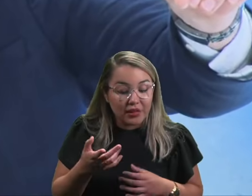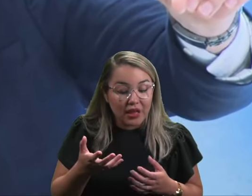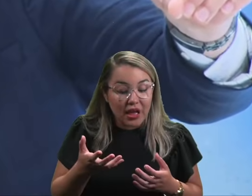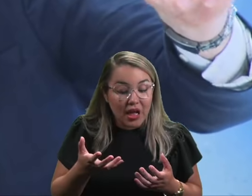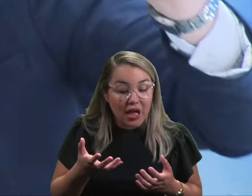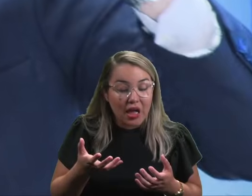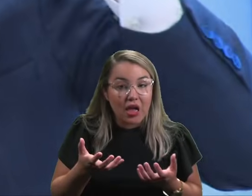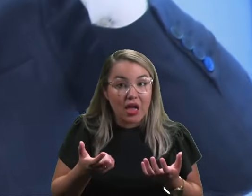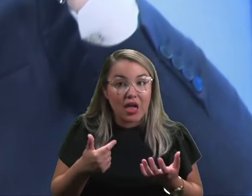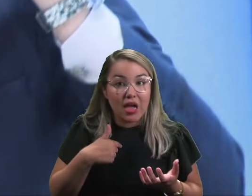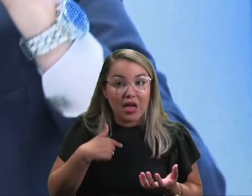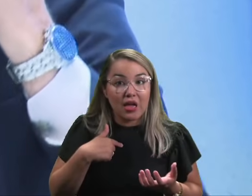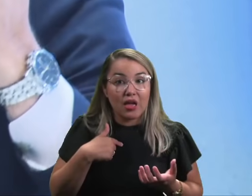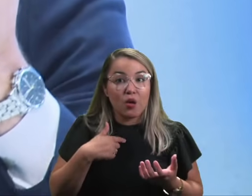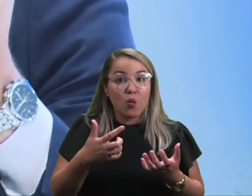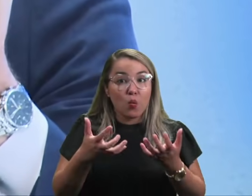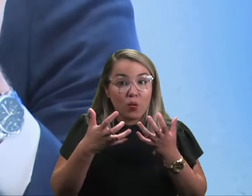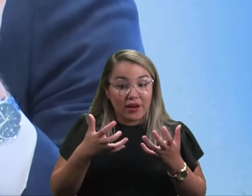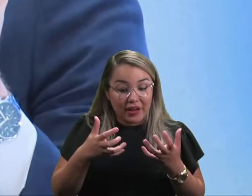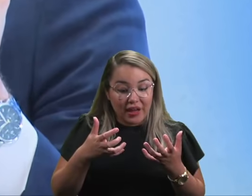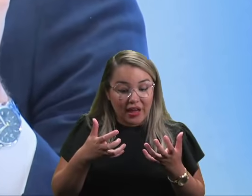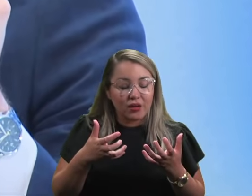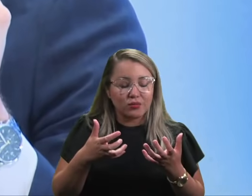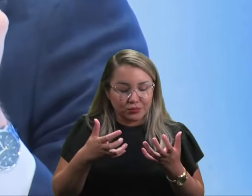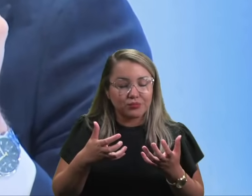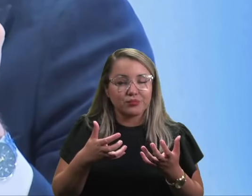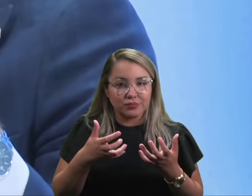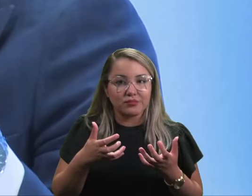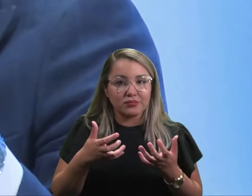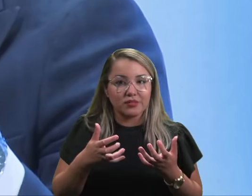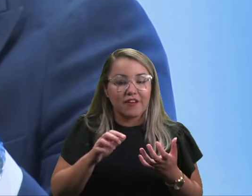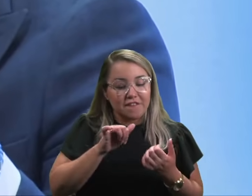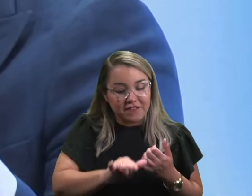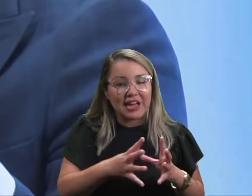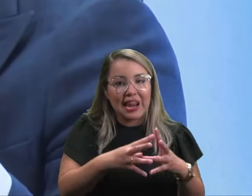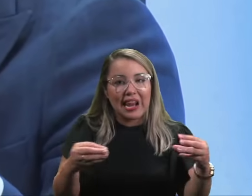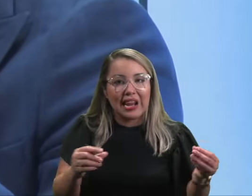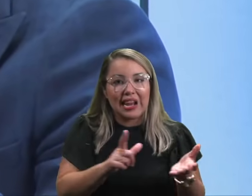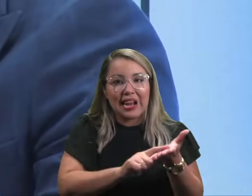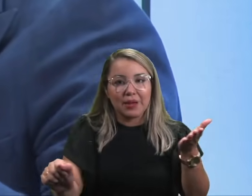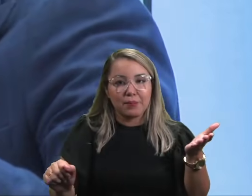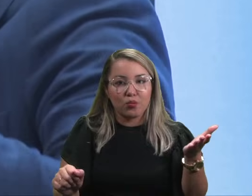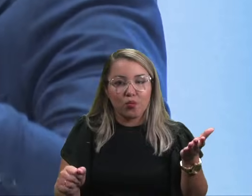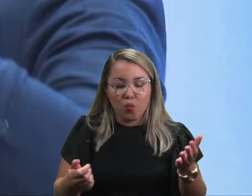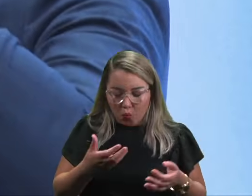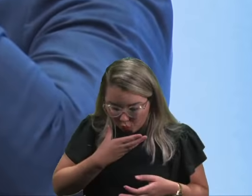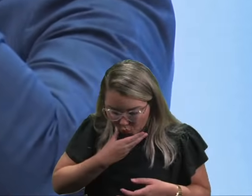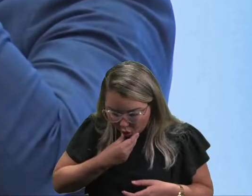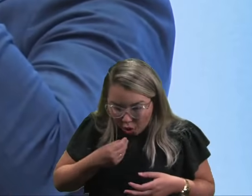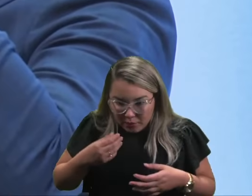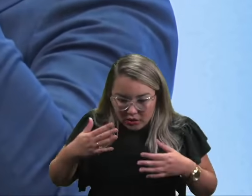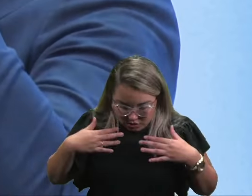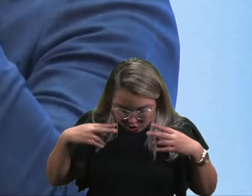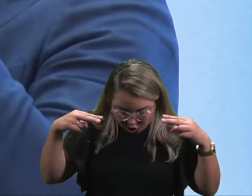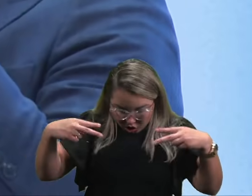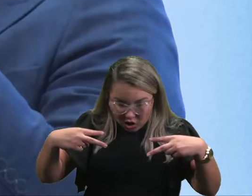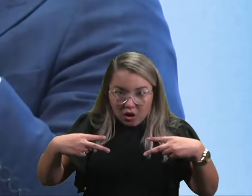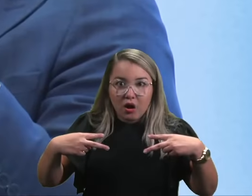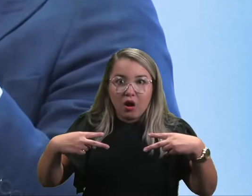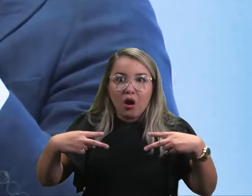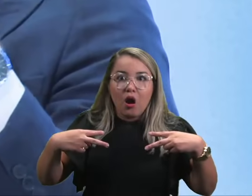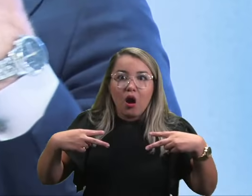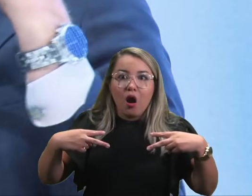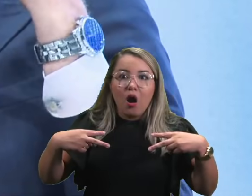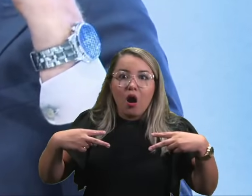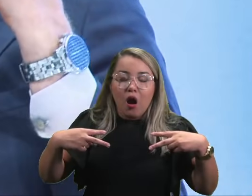limpo. E no mesmo instante, aquele homem ficou limpo. Ele tira aquela carapuça